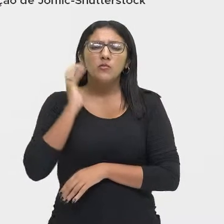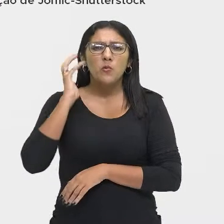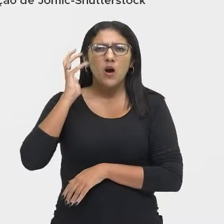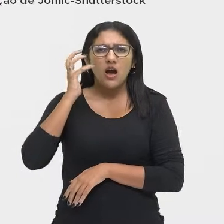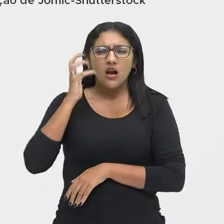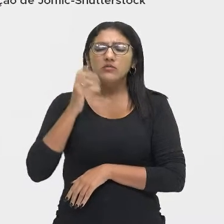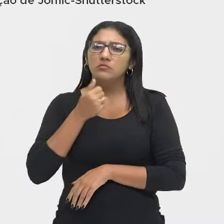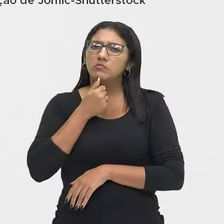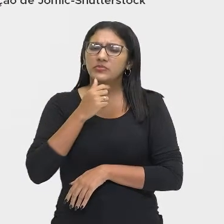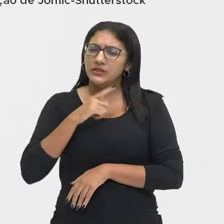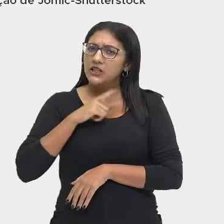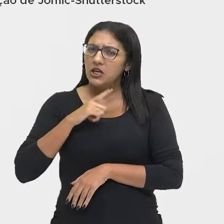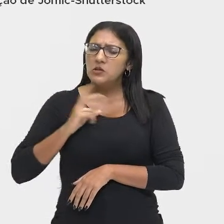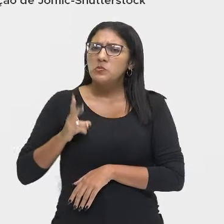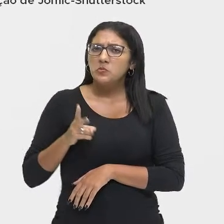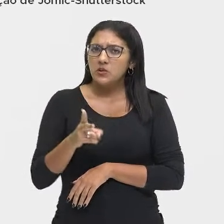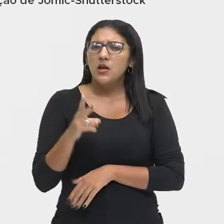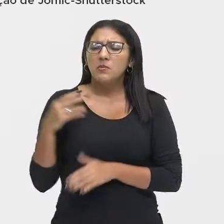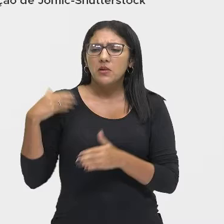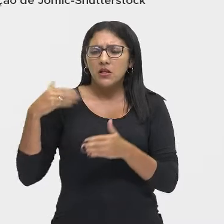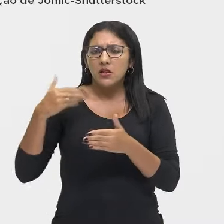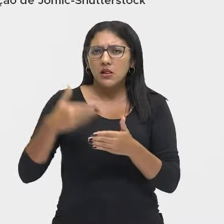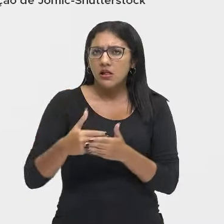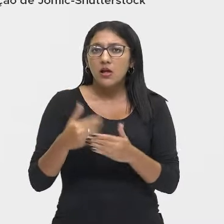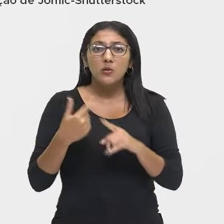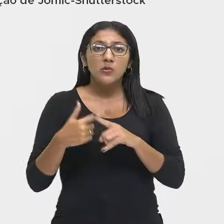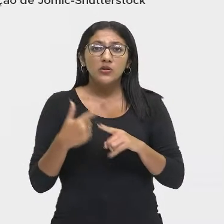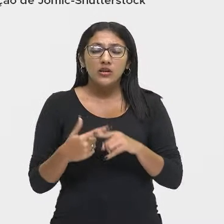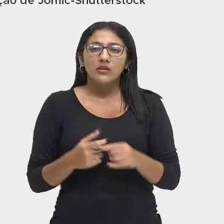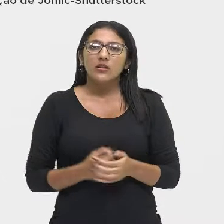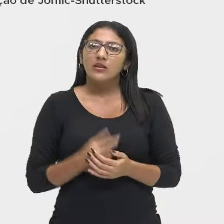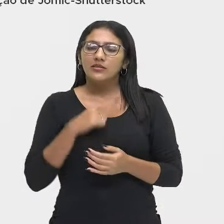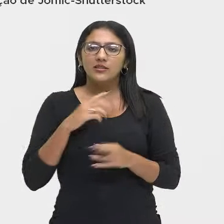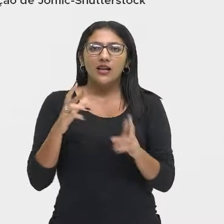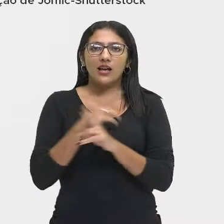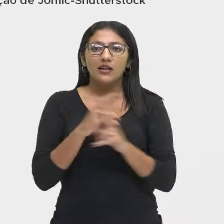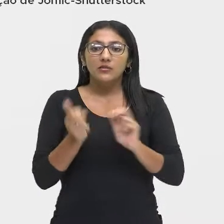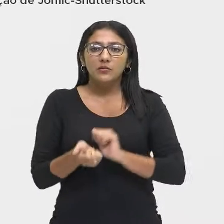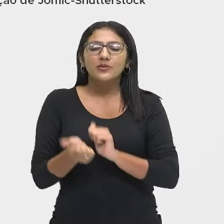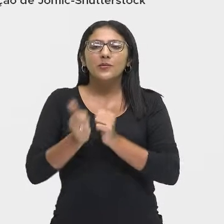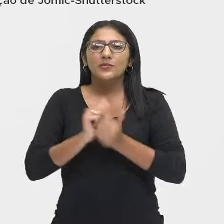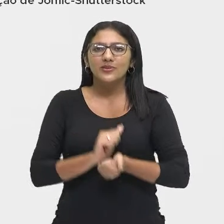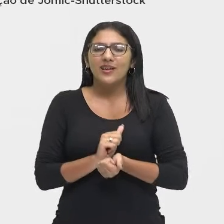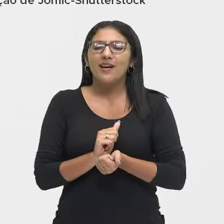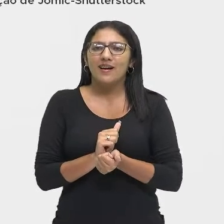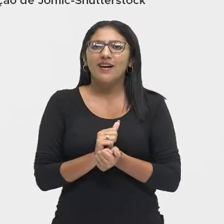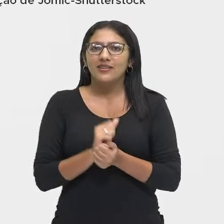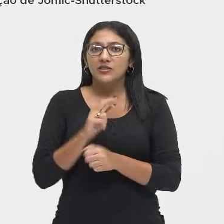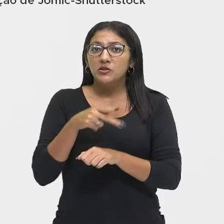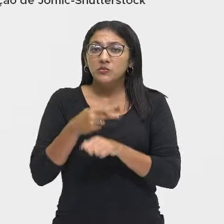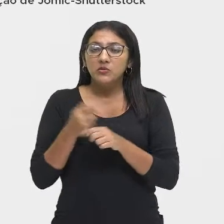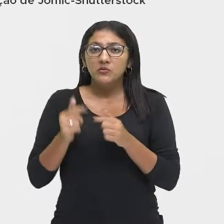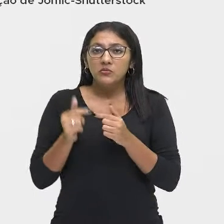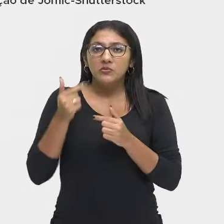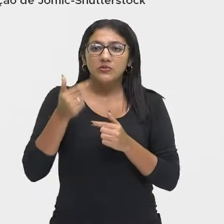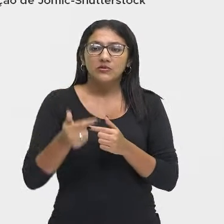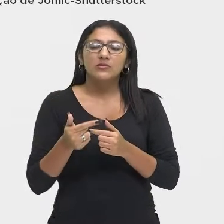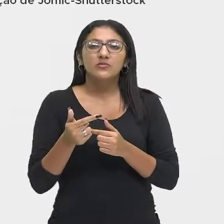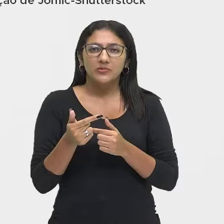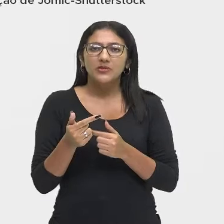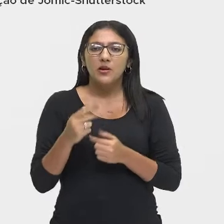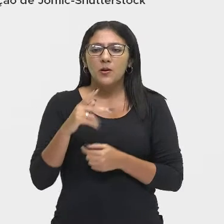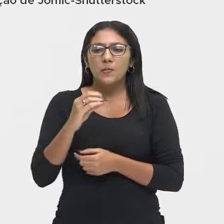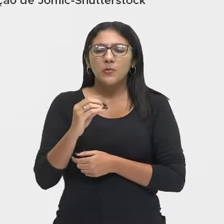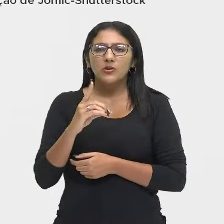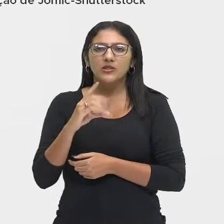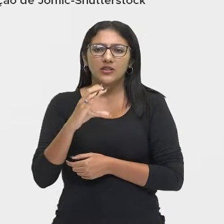está até hoje porque ele se tornou uma transmídia, né? Como a gente vai ver, o podcast é uma variação da